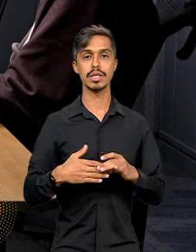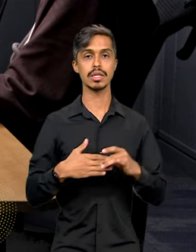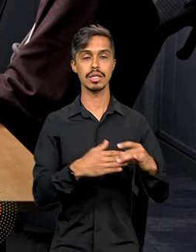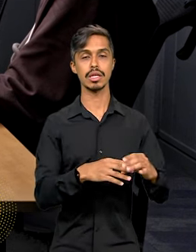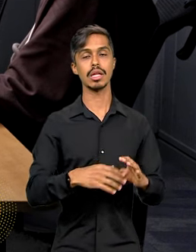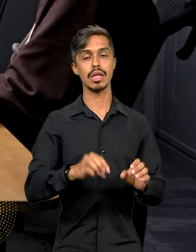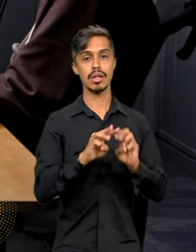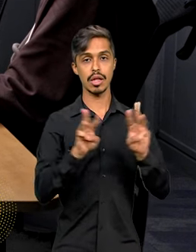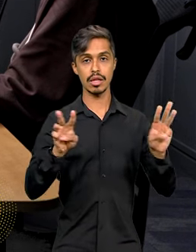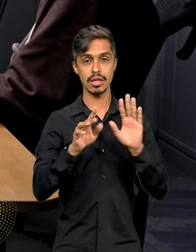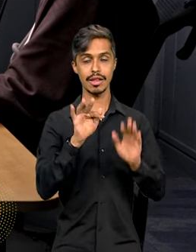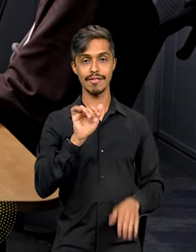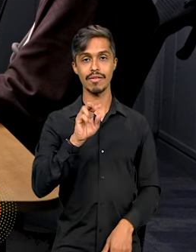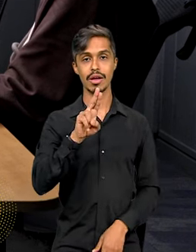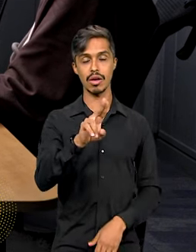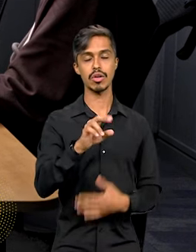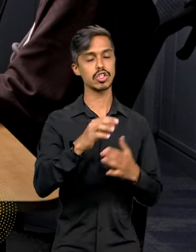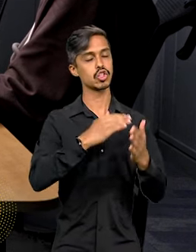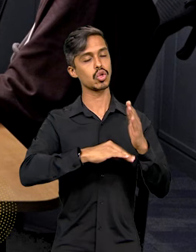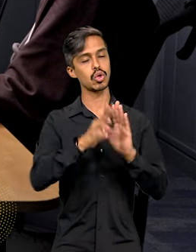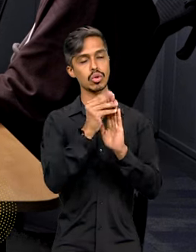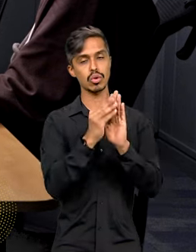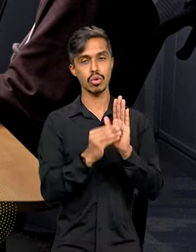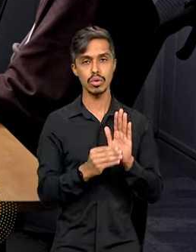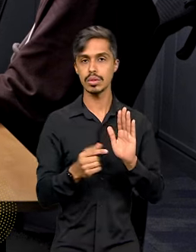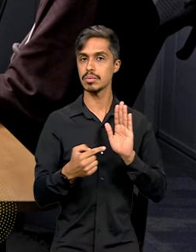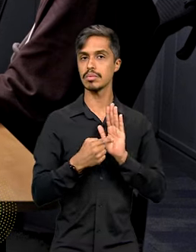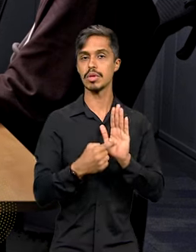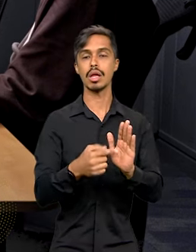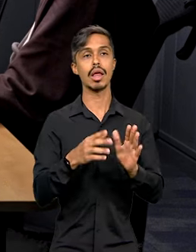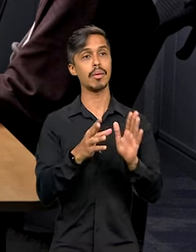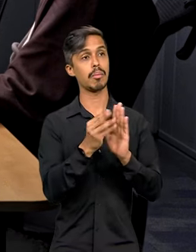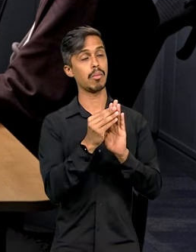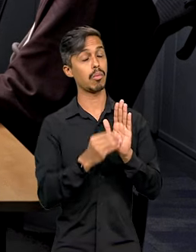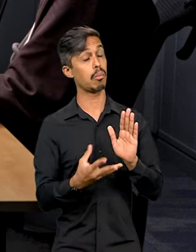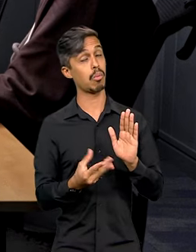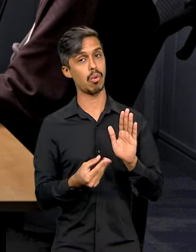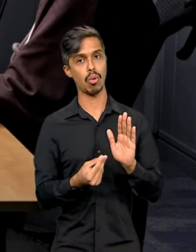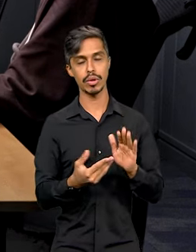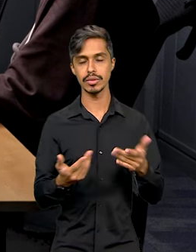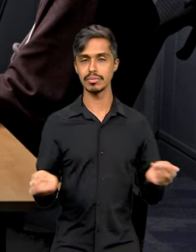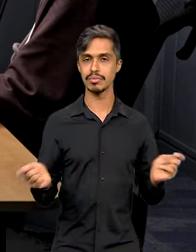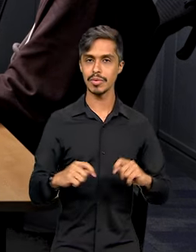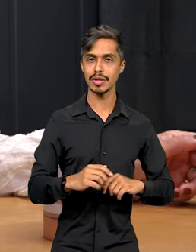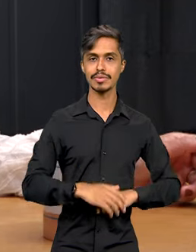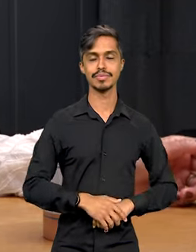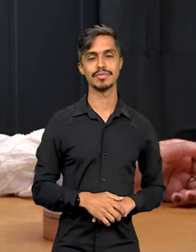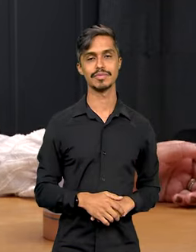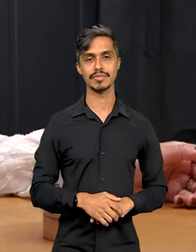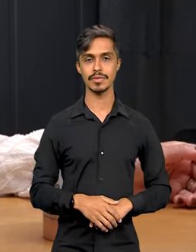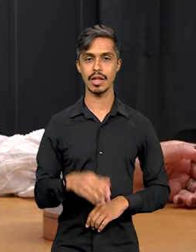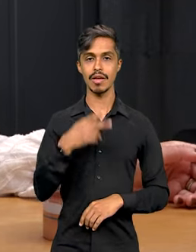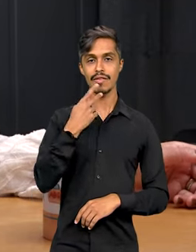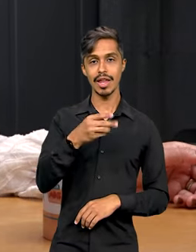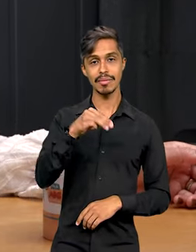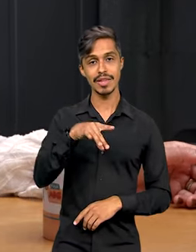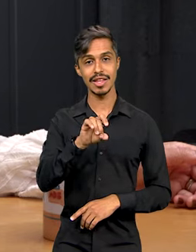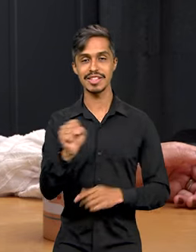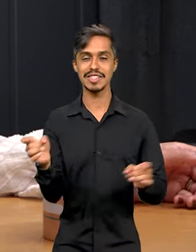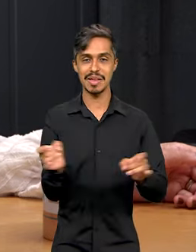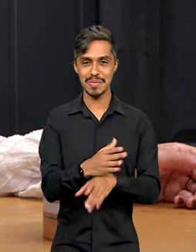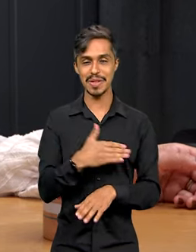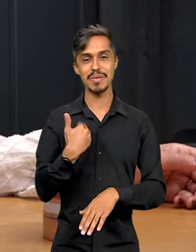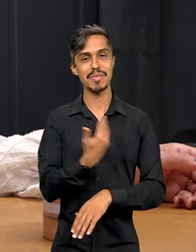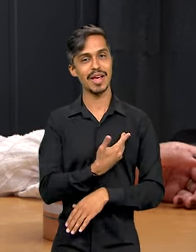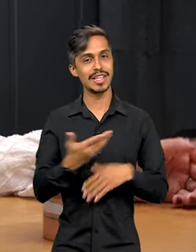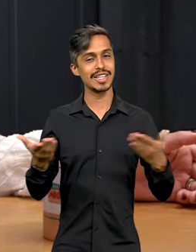alimentação na página Web da fa está todo material relacionado temos muito material a respeito informação Sobretudo o fal MDS